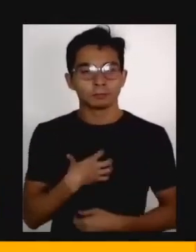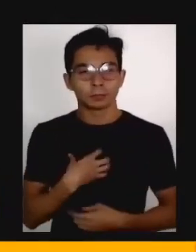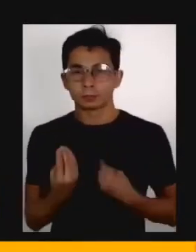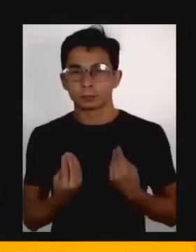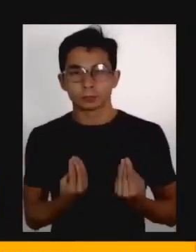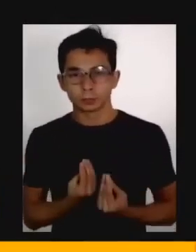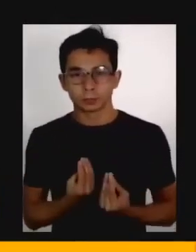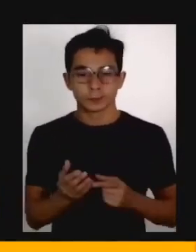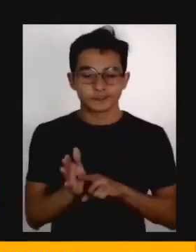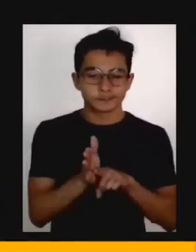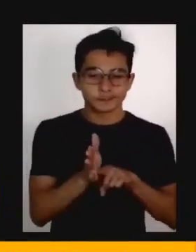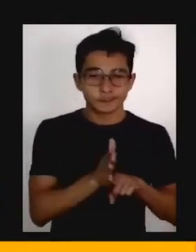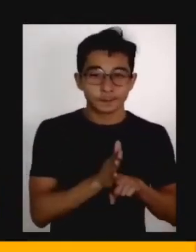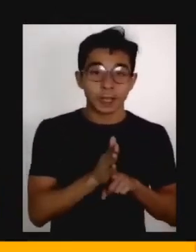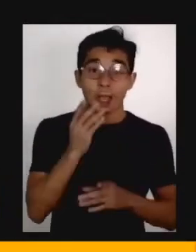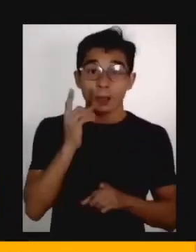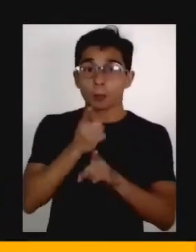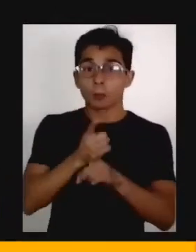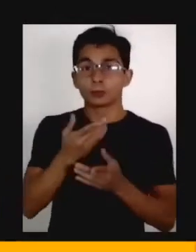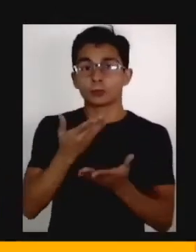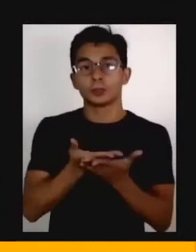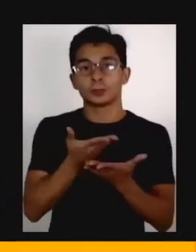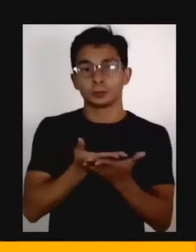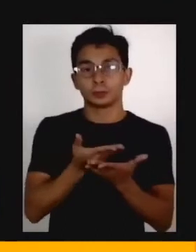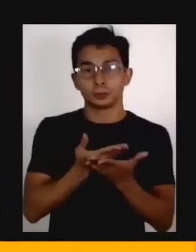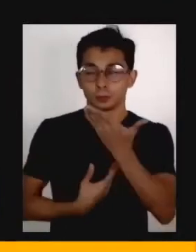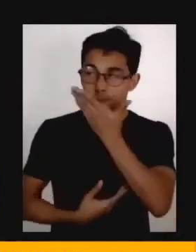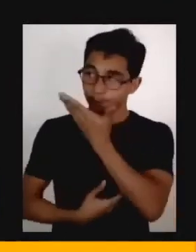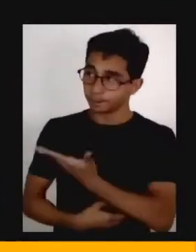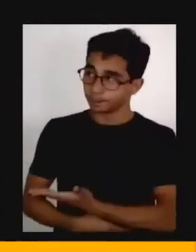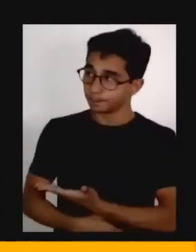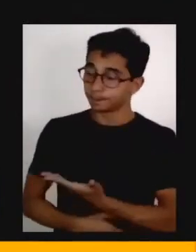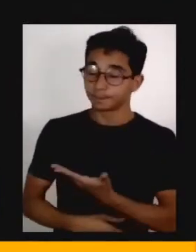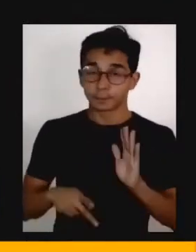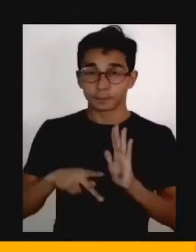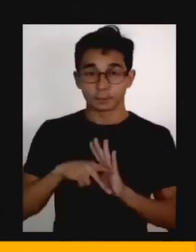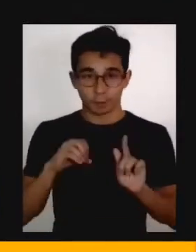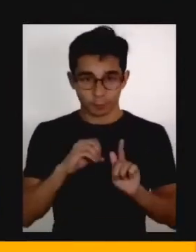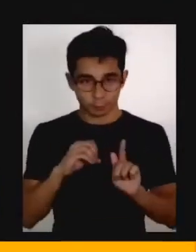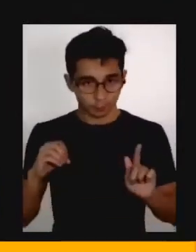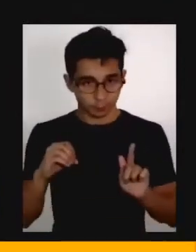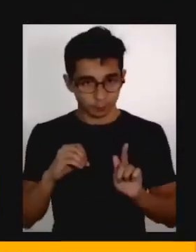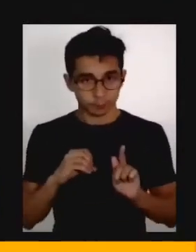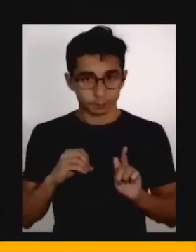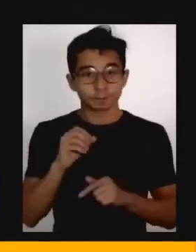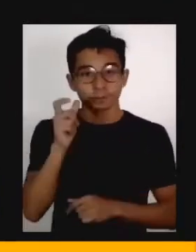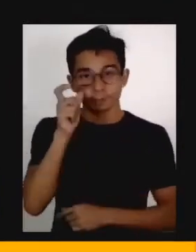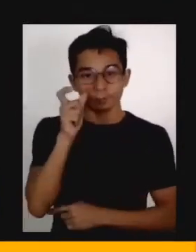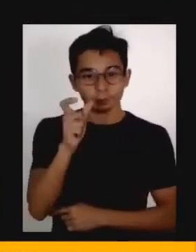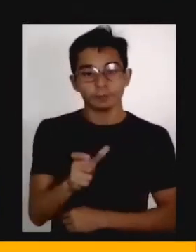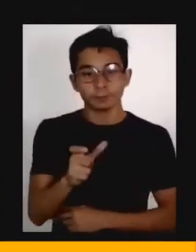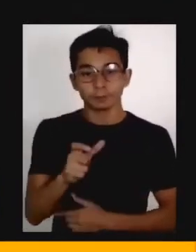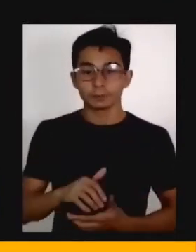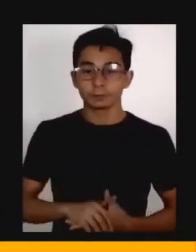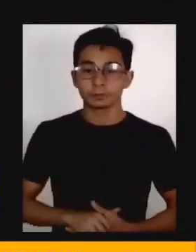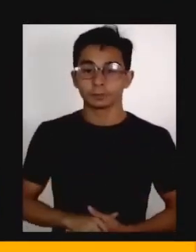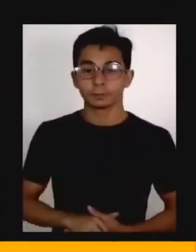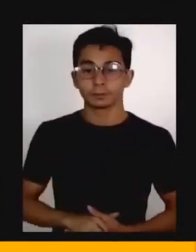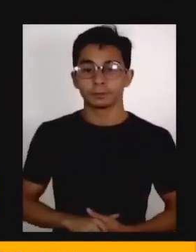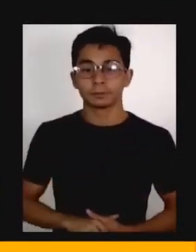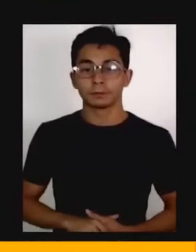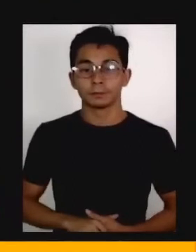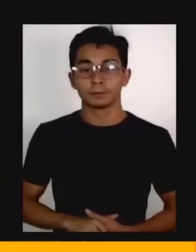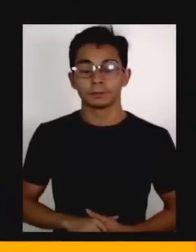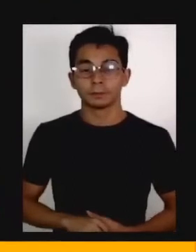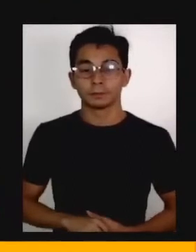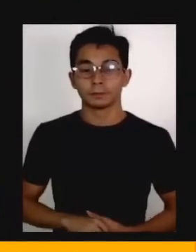esse estudo do Google, que a gente achou bastante interessante e vem trabalhando também dentro da Samsung, que tem essa teoria do mass